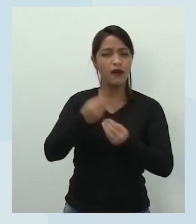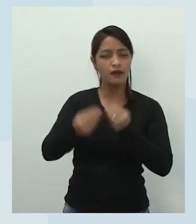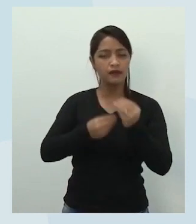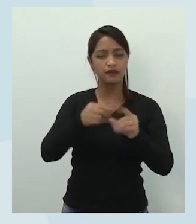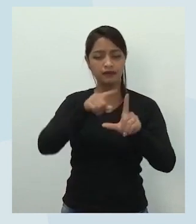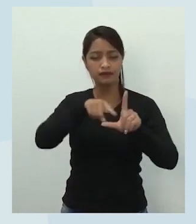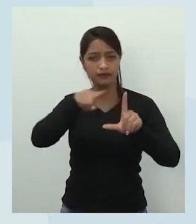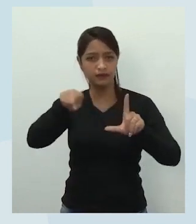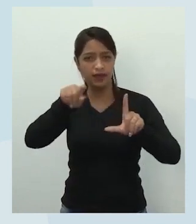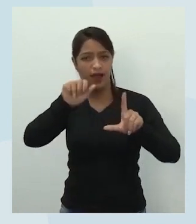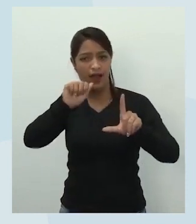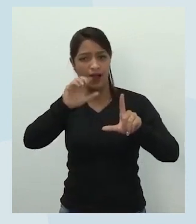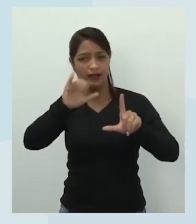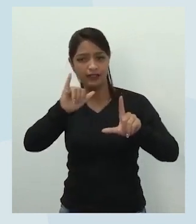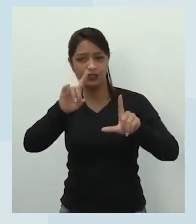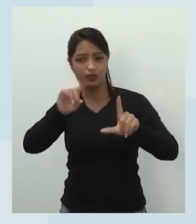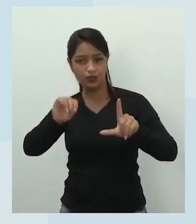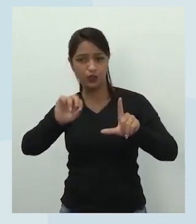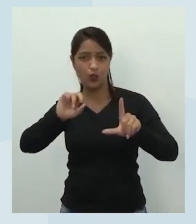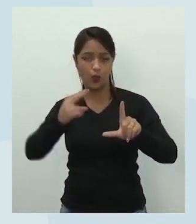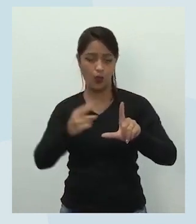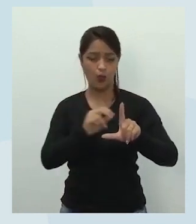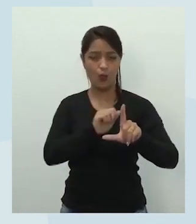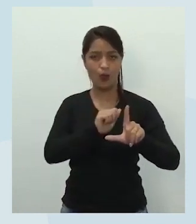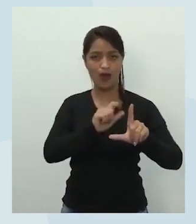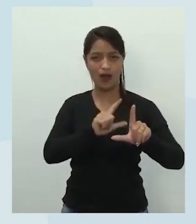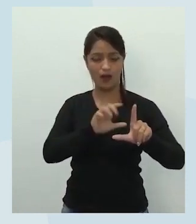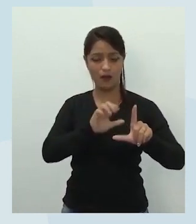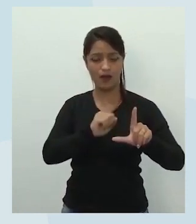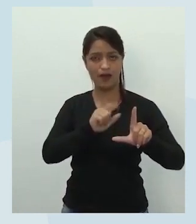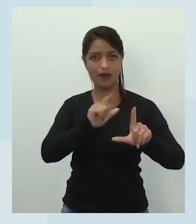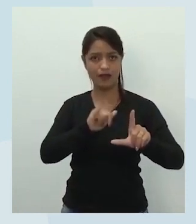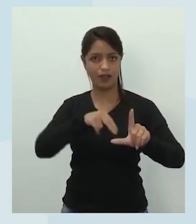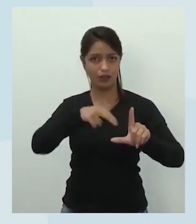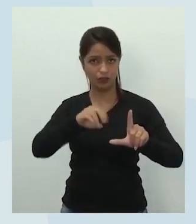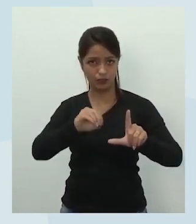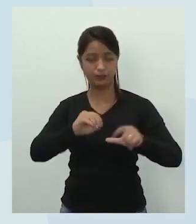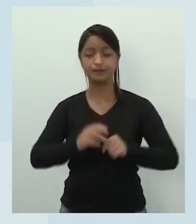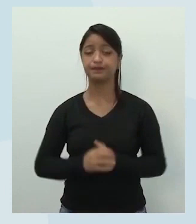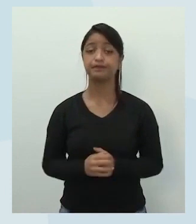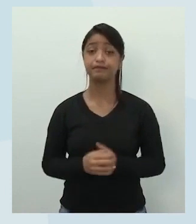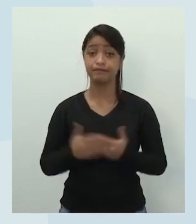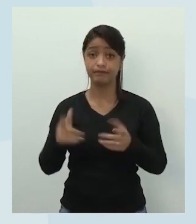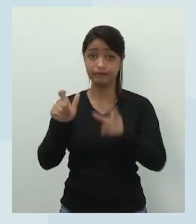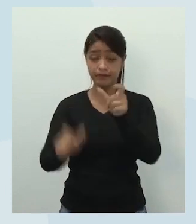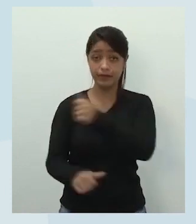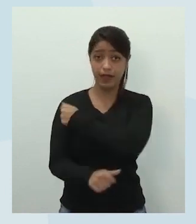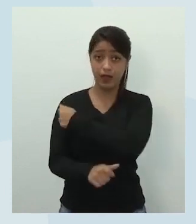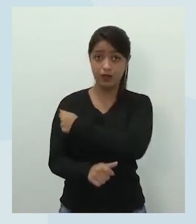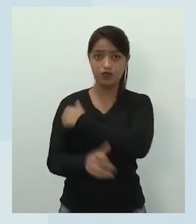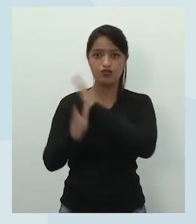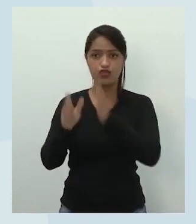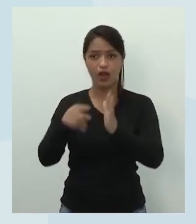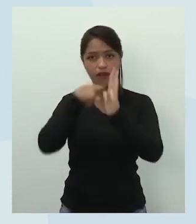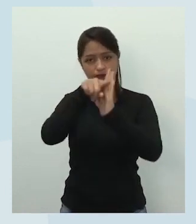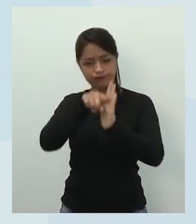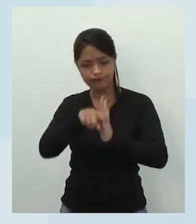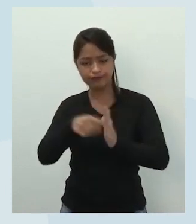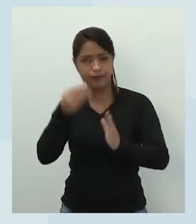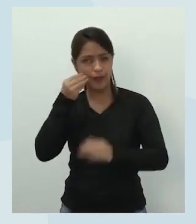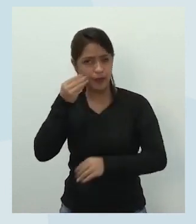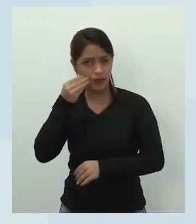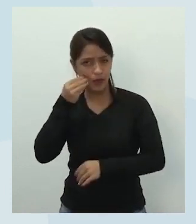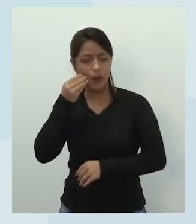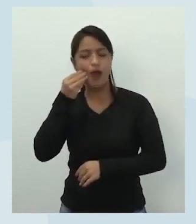que depois de feita o experimento, o aluno utilize ou transpasse aí,